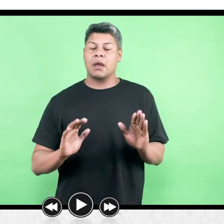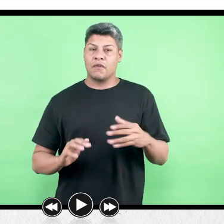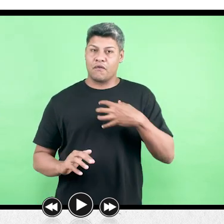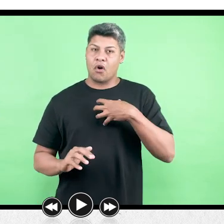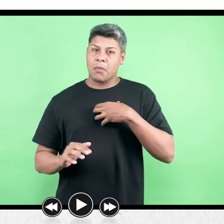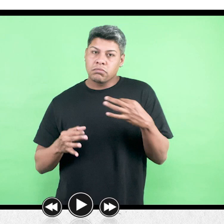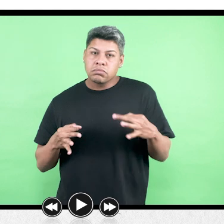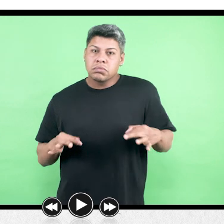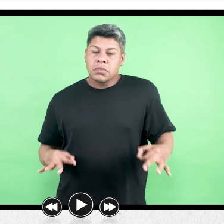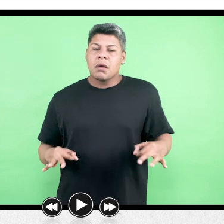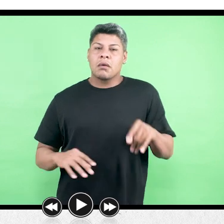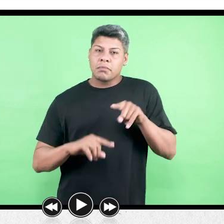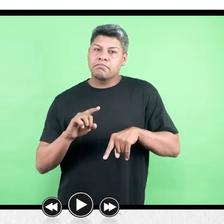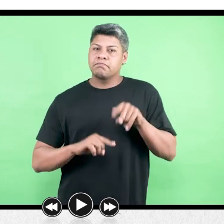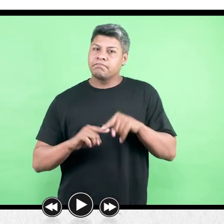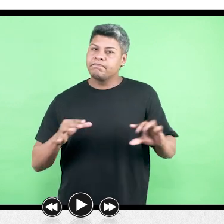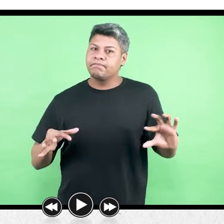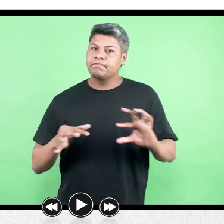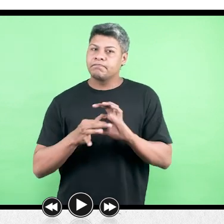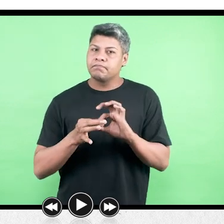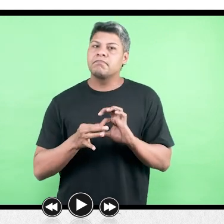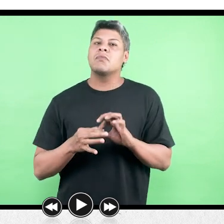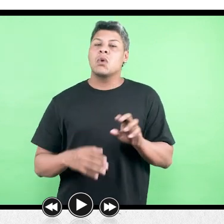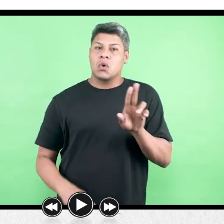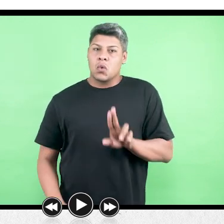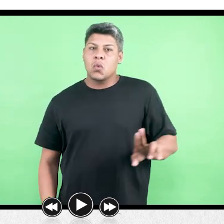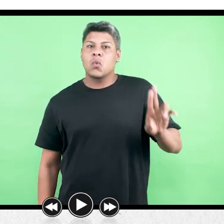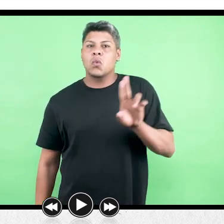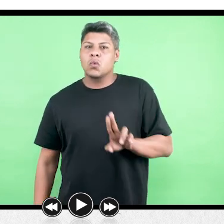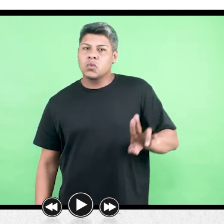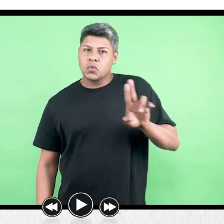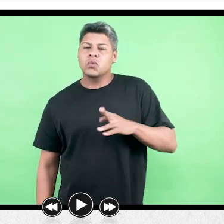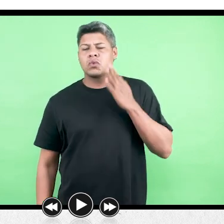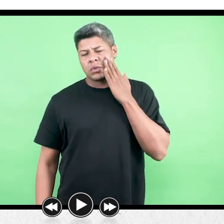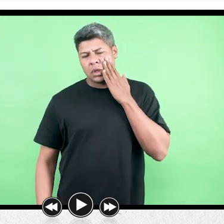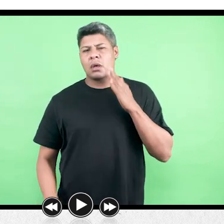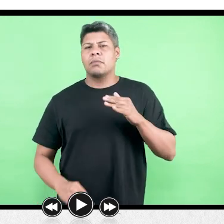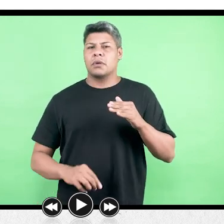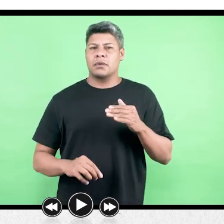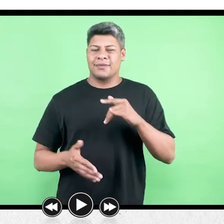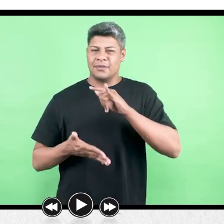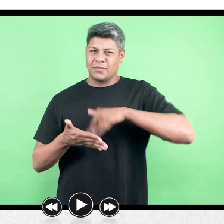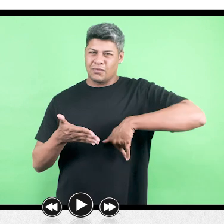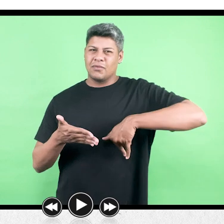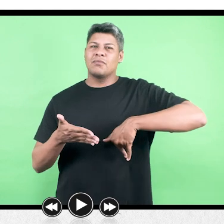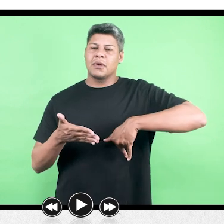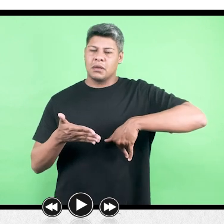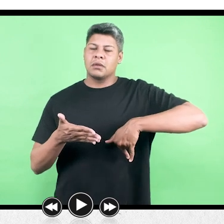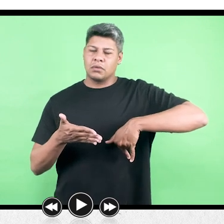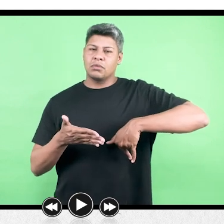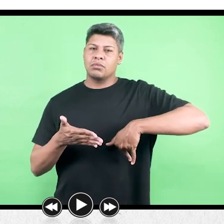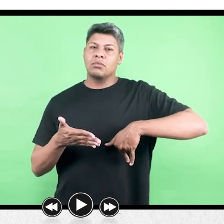legal é um instrumento que vincula a concessão de uso, ou seja, o instrumento da outorga, a